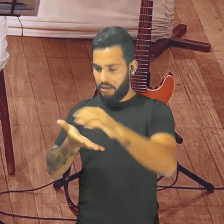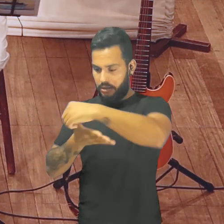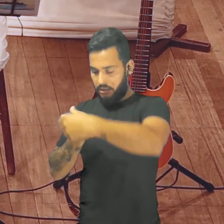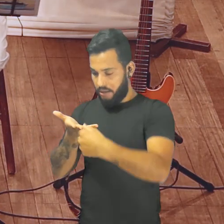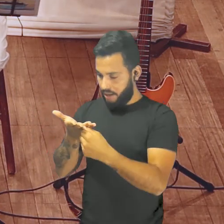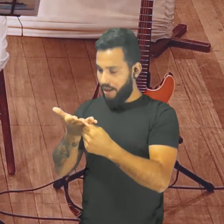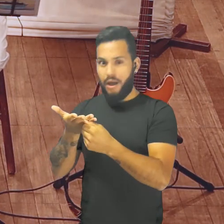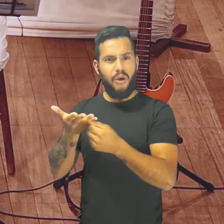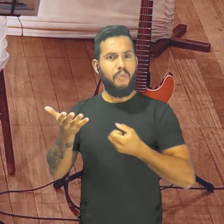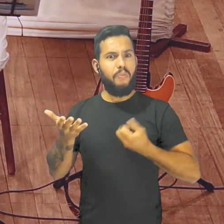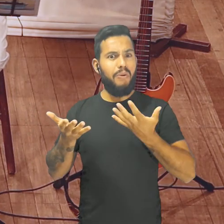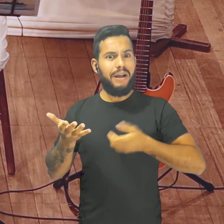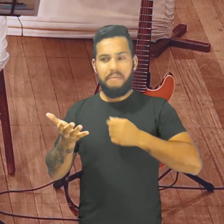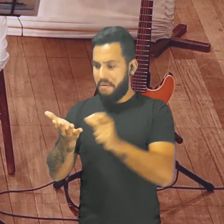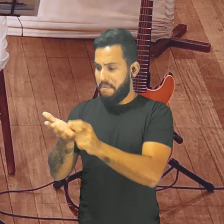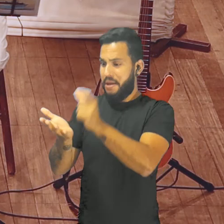palavras mágicas.